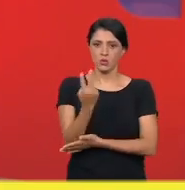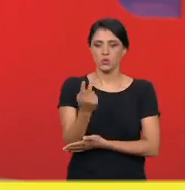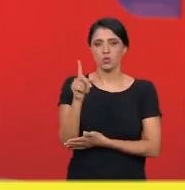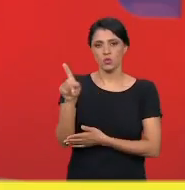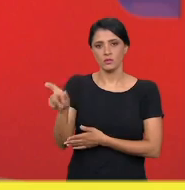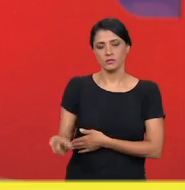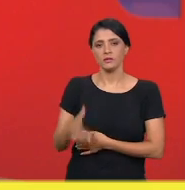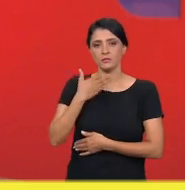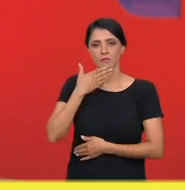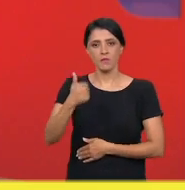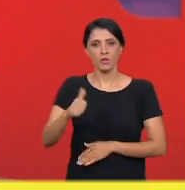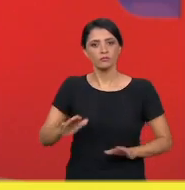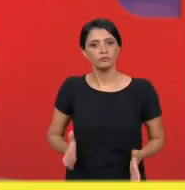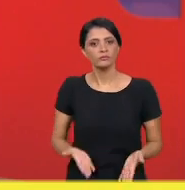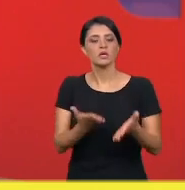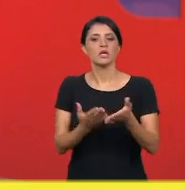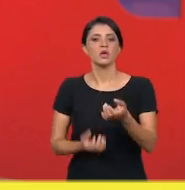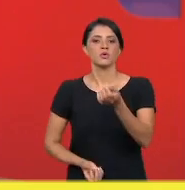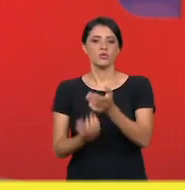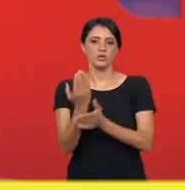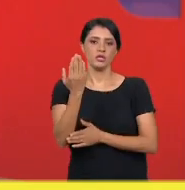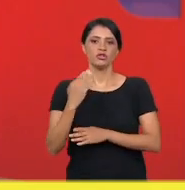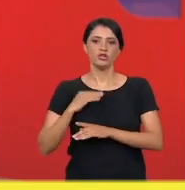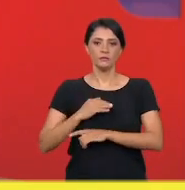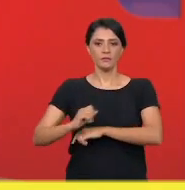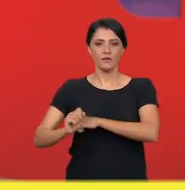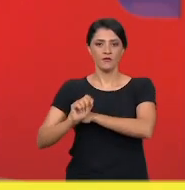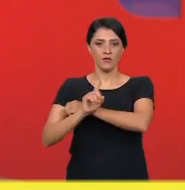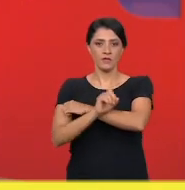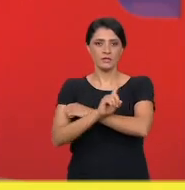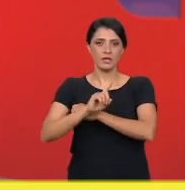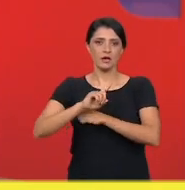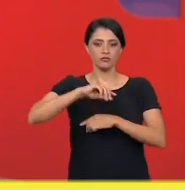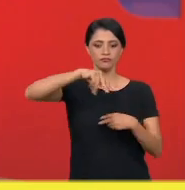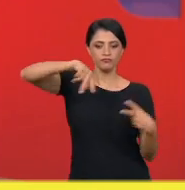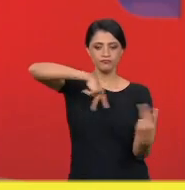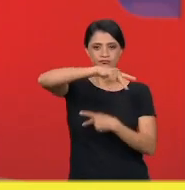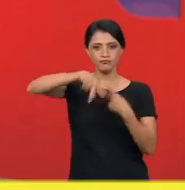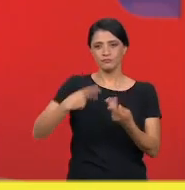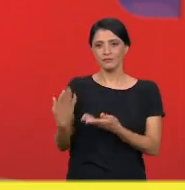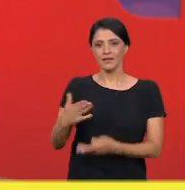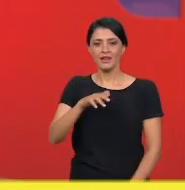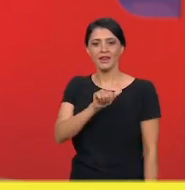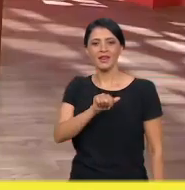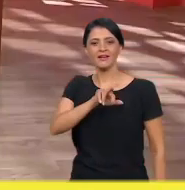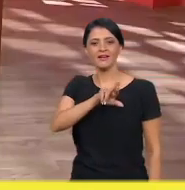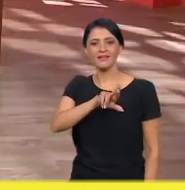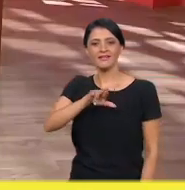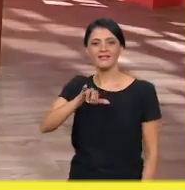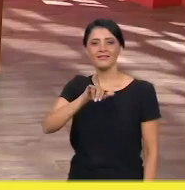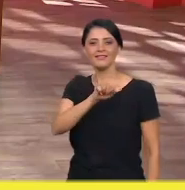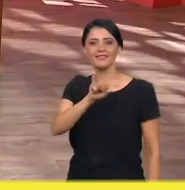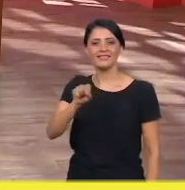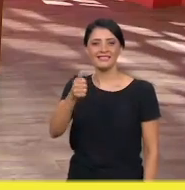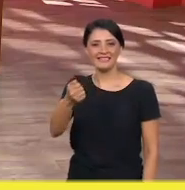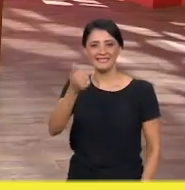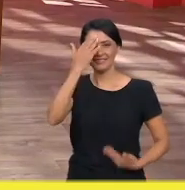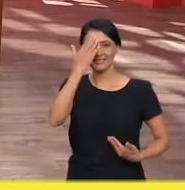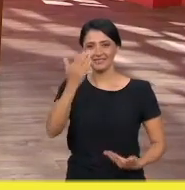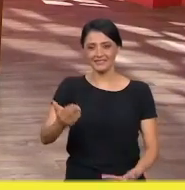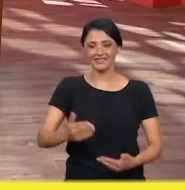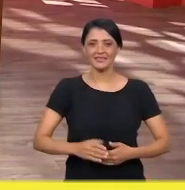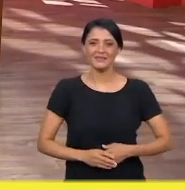maiores entusiastas da origem e da evolução do universo. Com vocês, Larissa Santos. Larissa, obrigado. Eu que